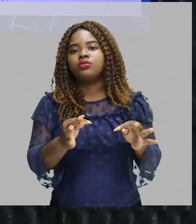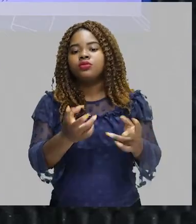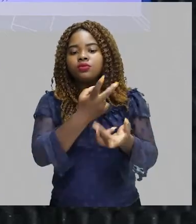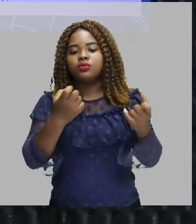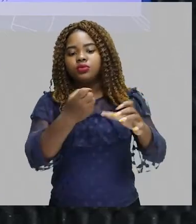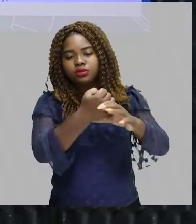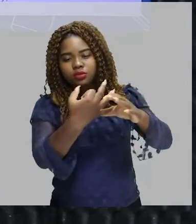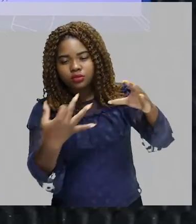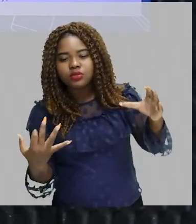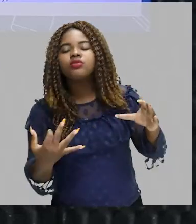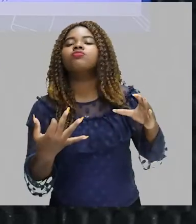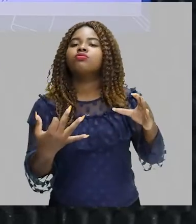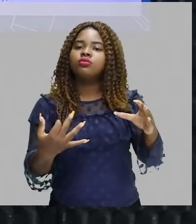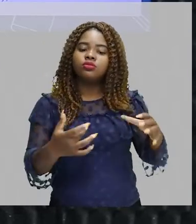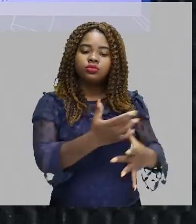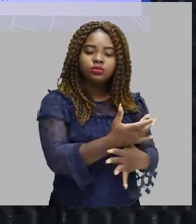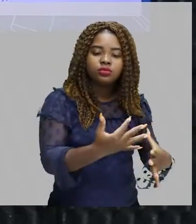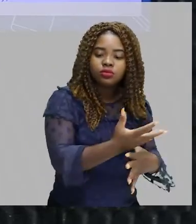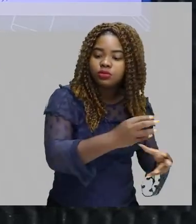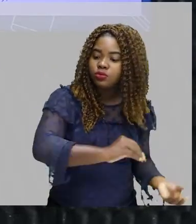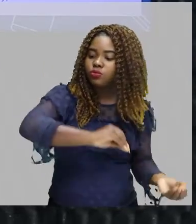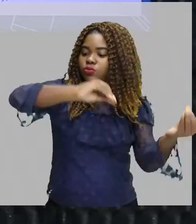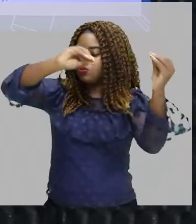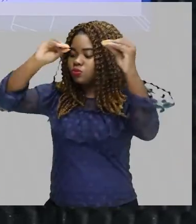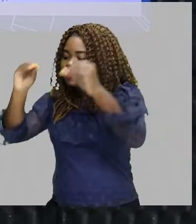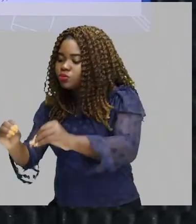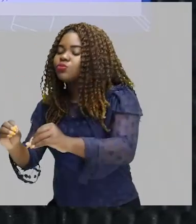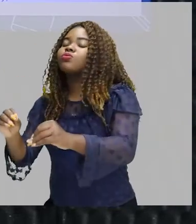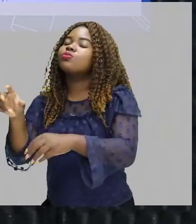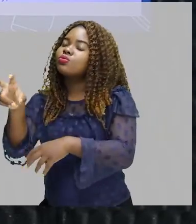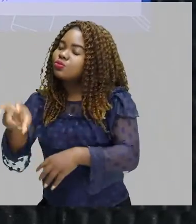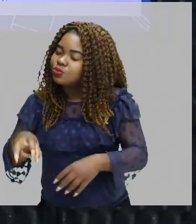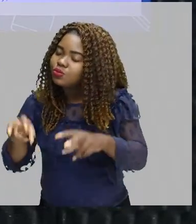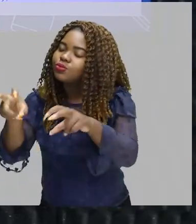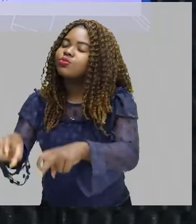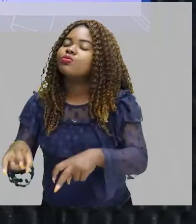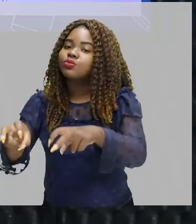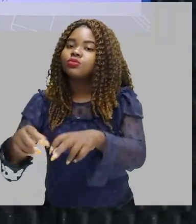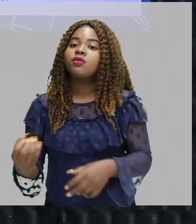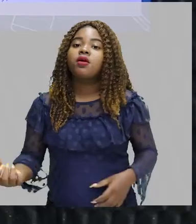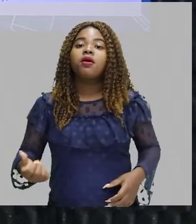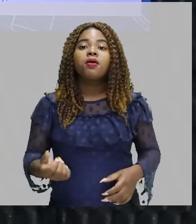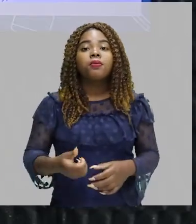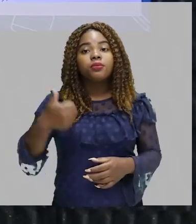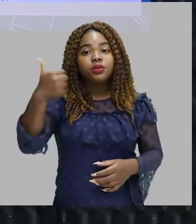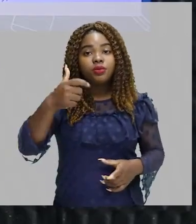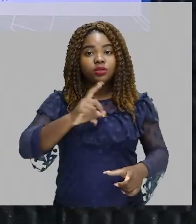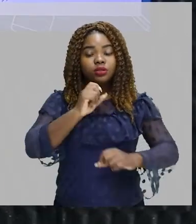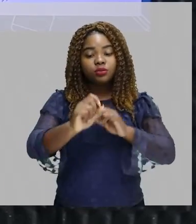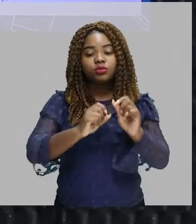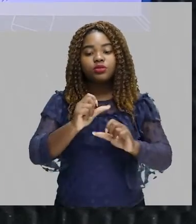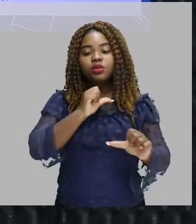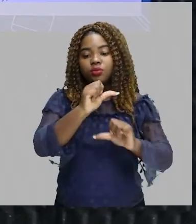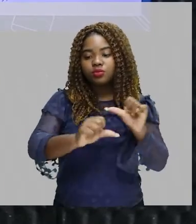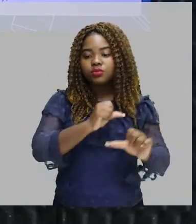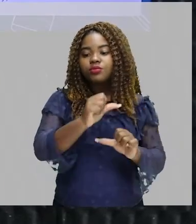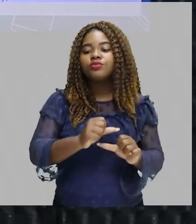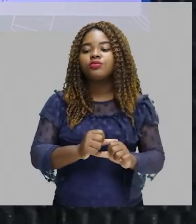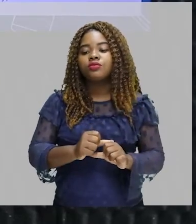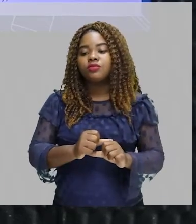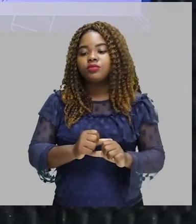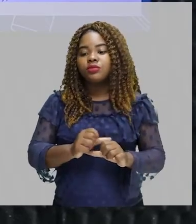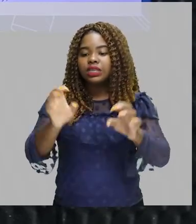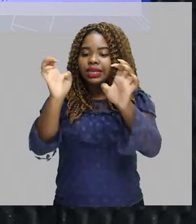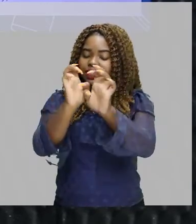urbano adentrando, tá, dentro do espaço rural. Nós podemos primeiramente frisar, galera, a modernização da infraestrutura do espaço